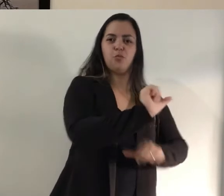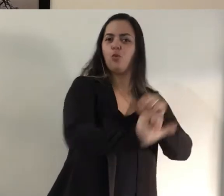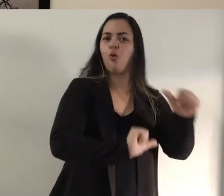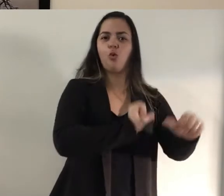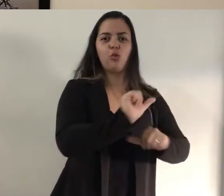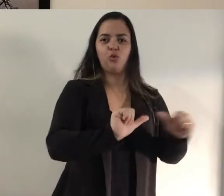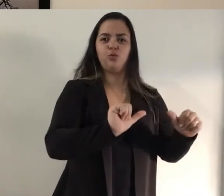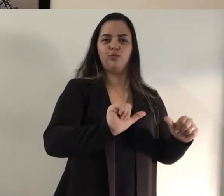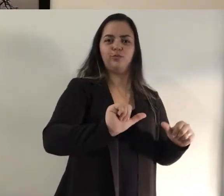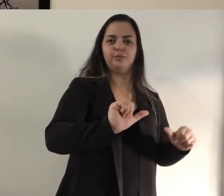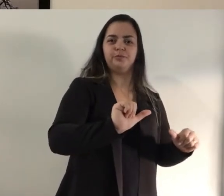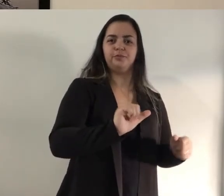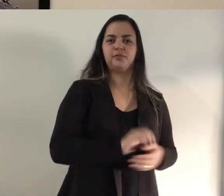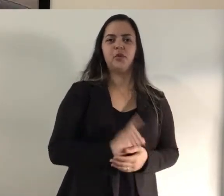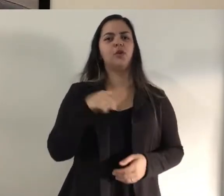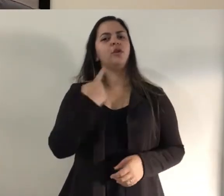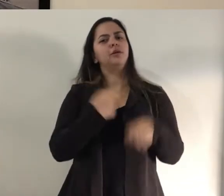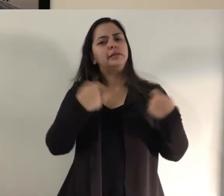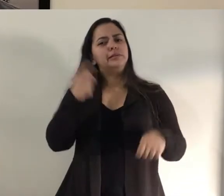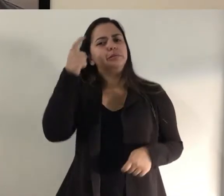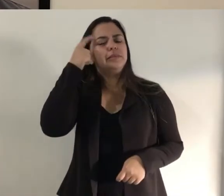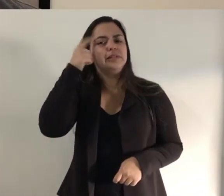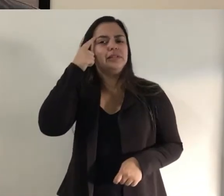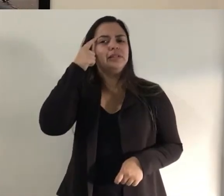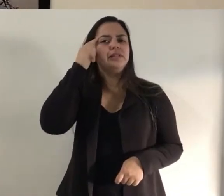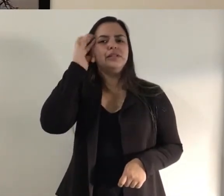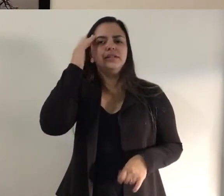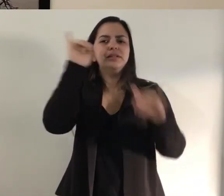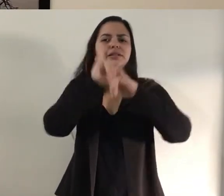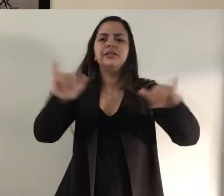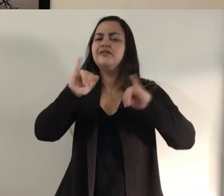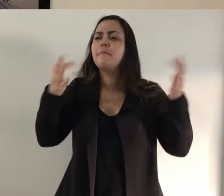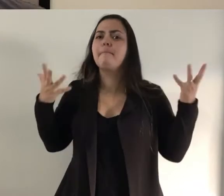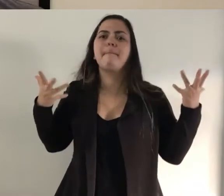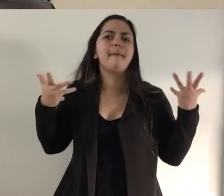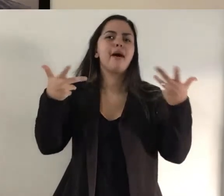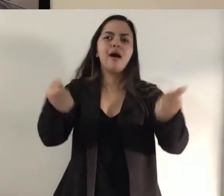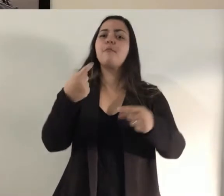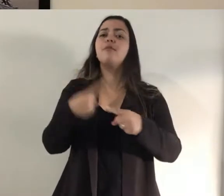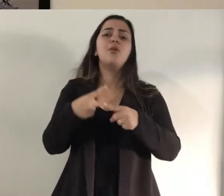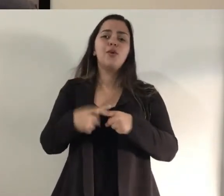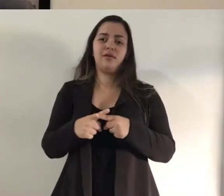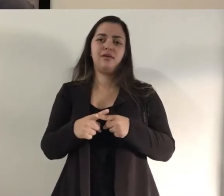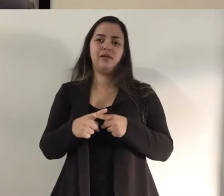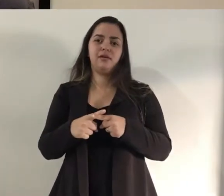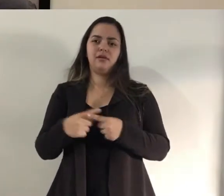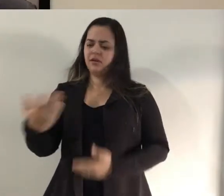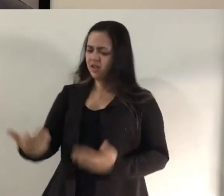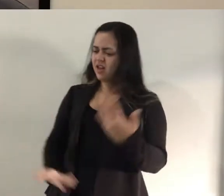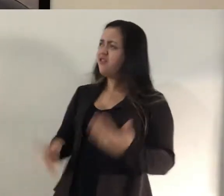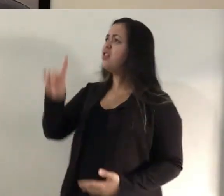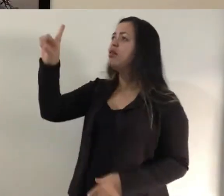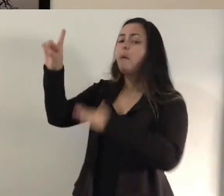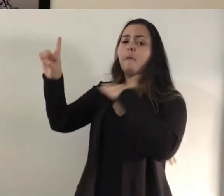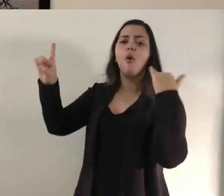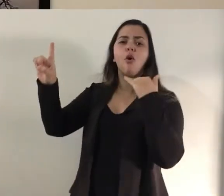notícia, entendê-la porque que ela é tão maravilhosa. Nós não servimos a um Deus morto, nós não servimos a um Cristo que está